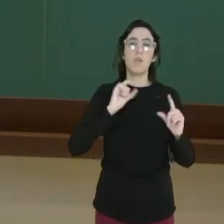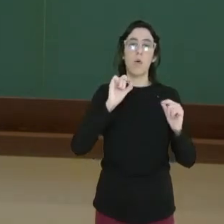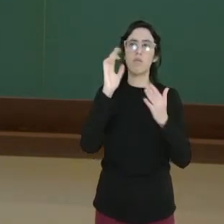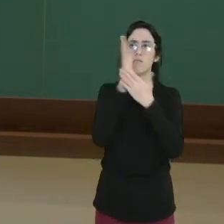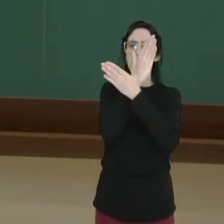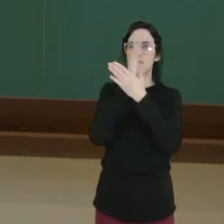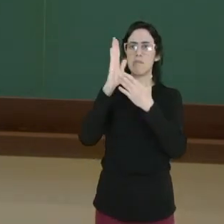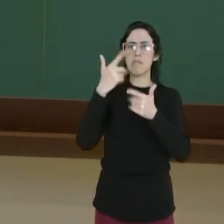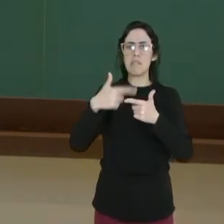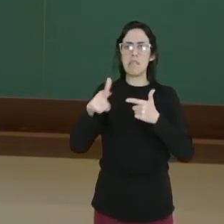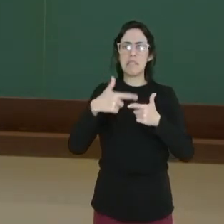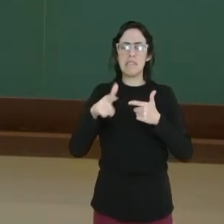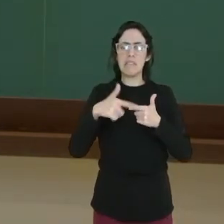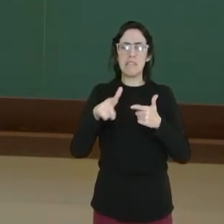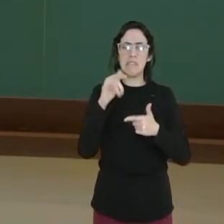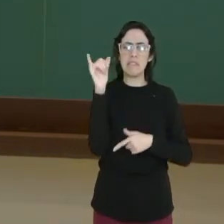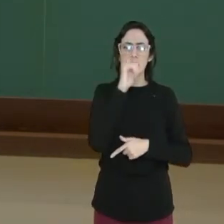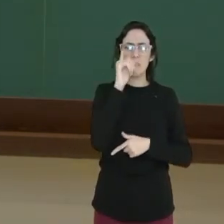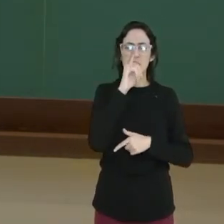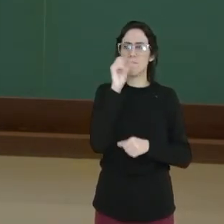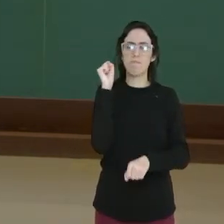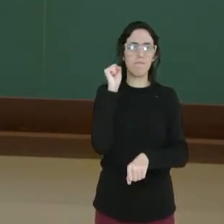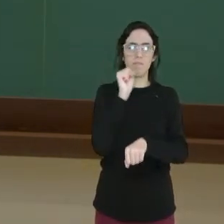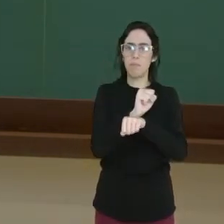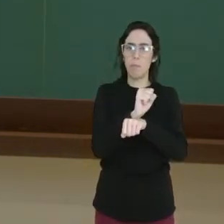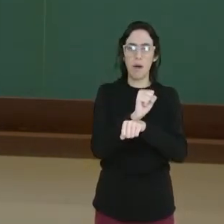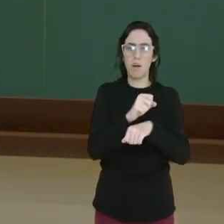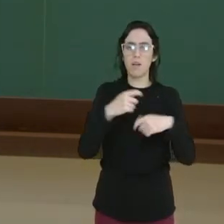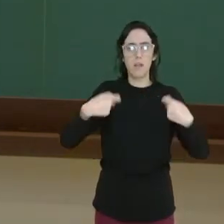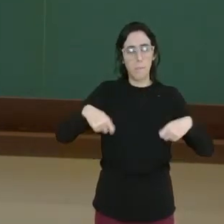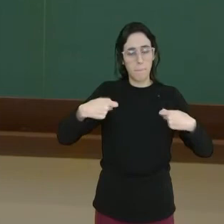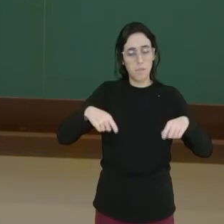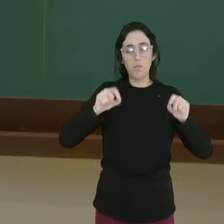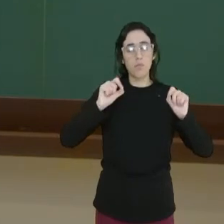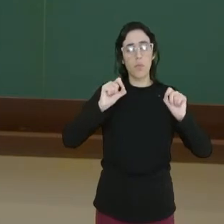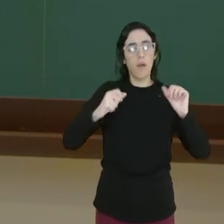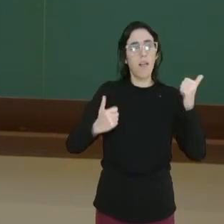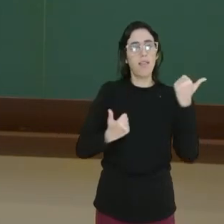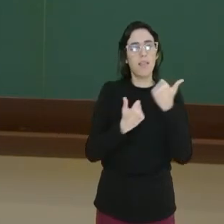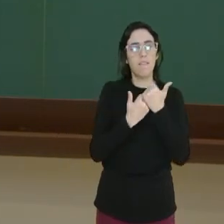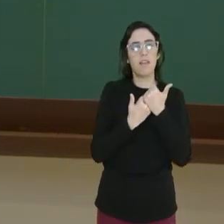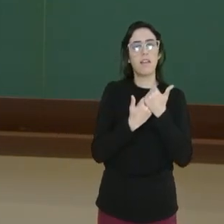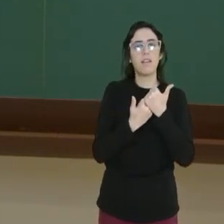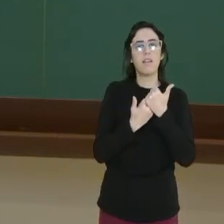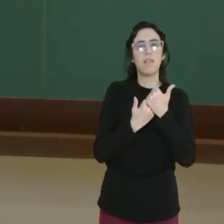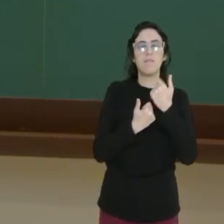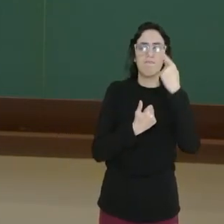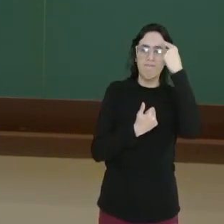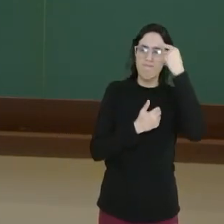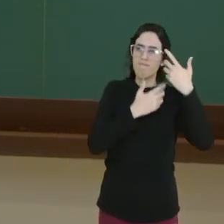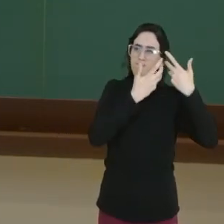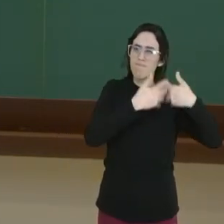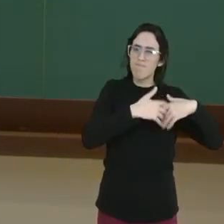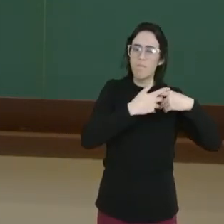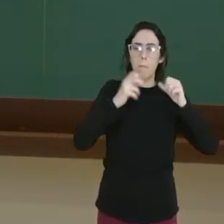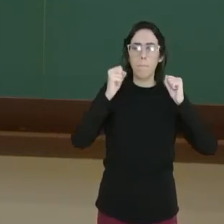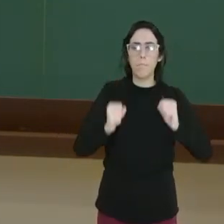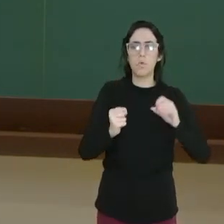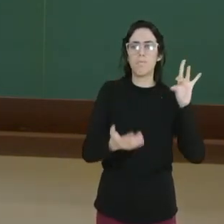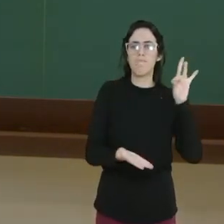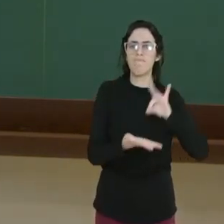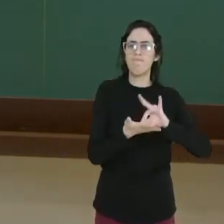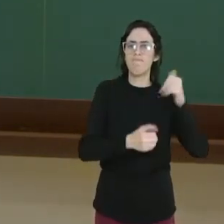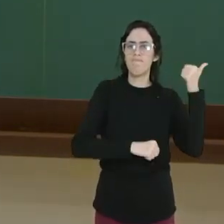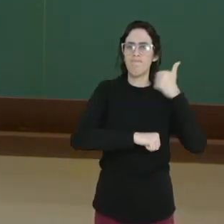a instabilidade política, nesse contexto ele vai defender essa ideia de poder absoluto,